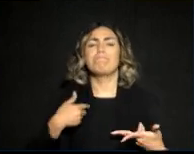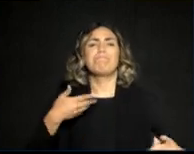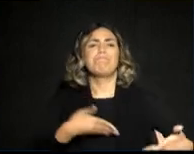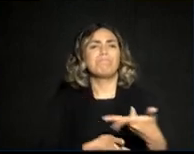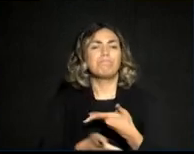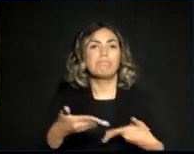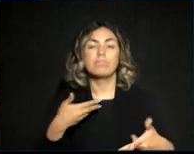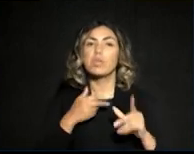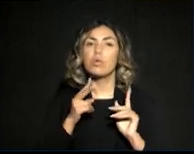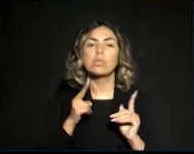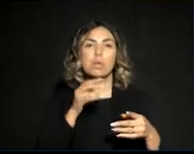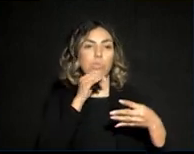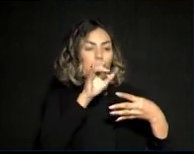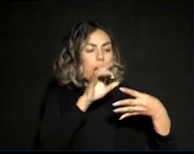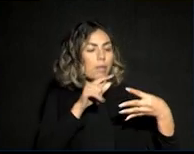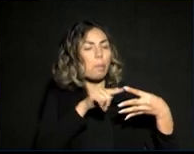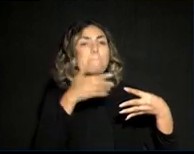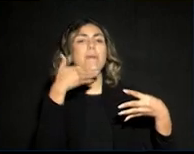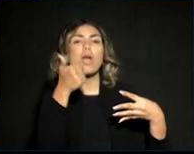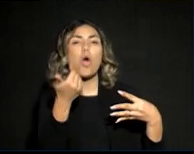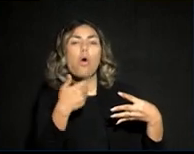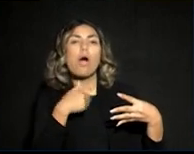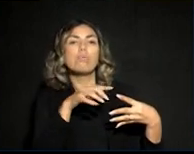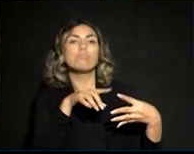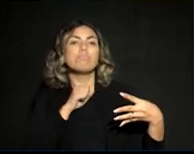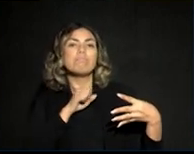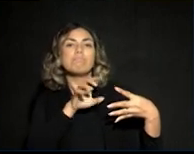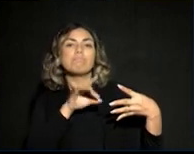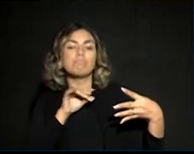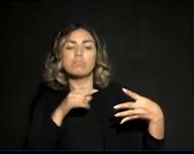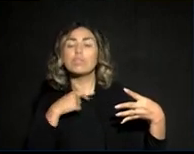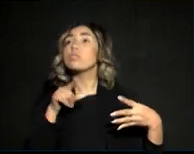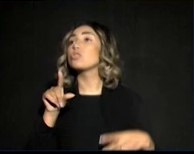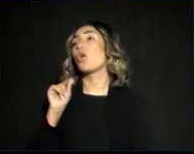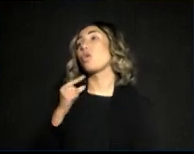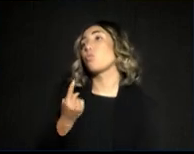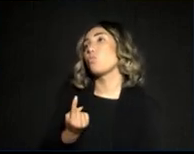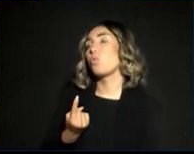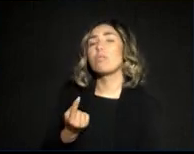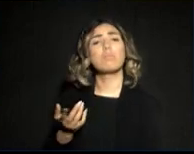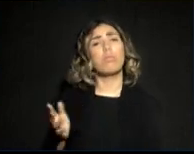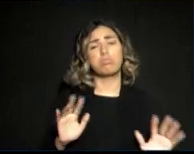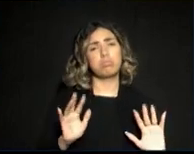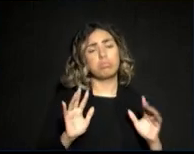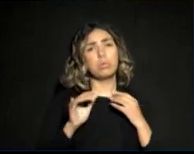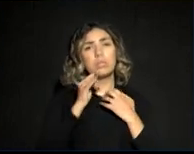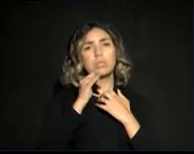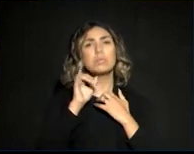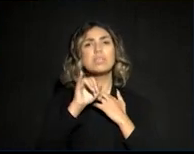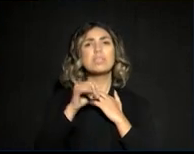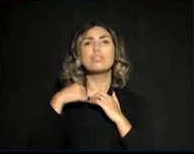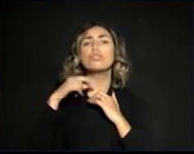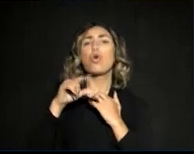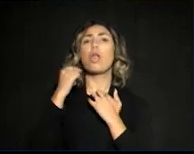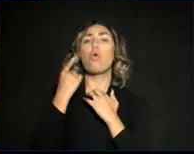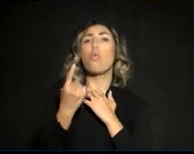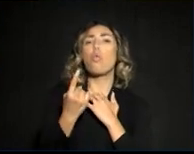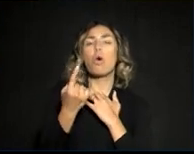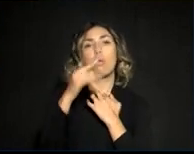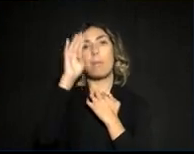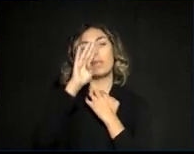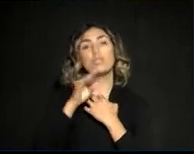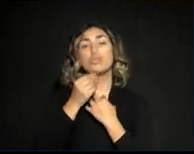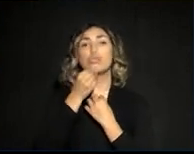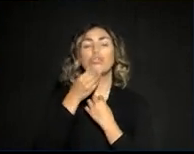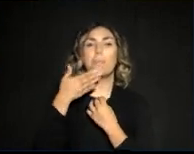sempre procurei tirar o que há de melhor em cada um deles né Eu acho que foi eu não eu acho que se as pessoas tivessem esse conceito né o Brasil estaria